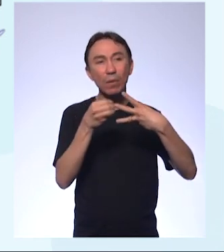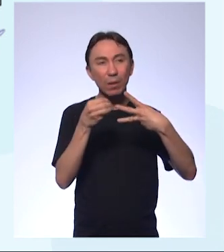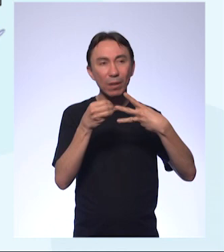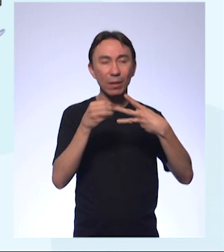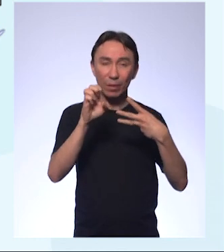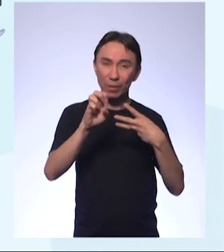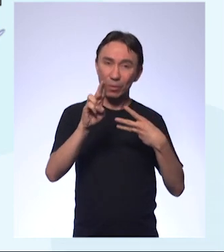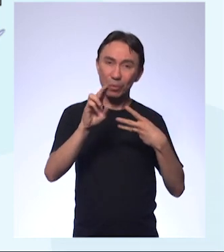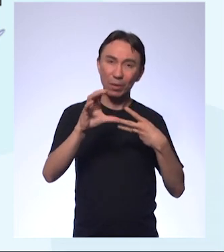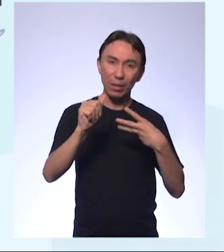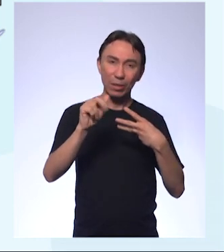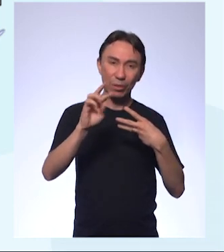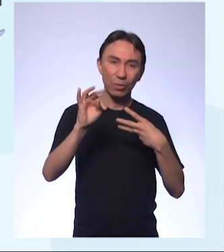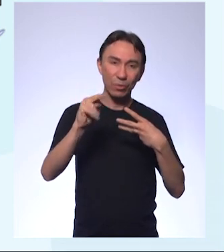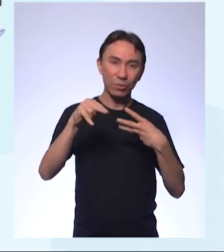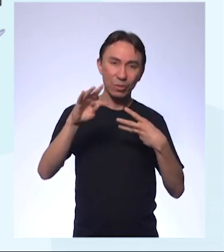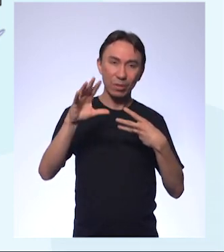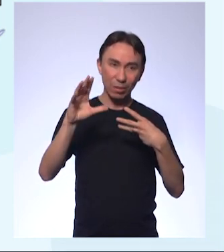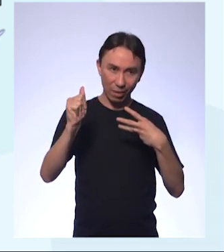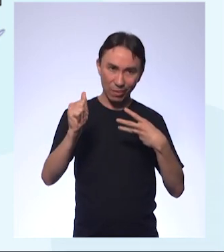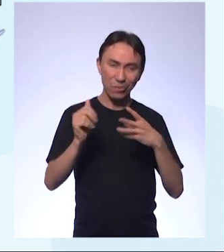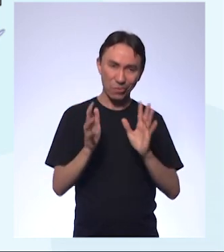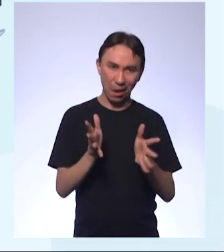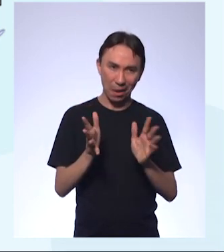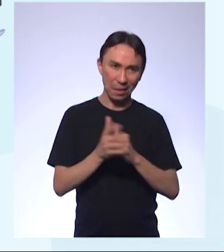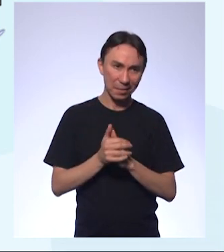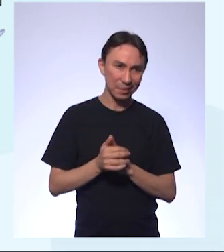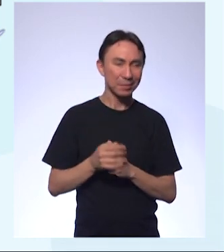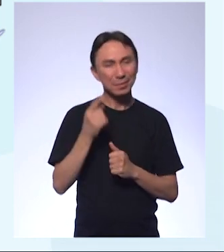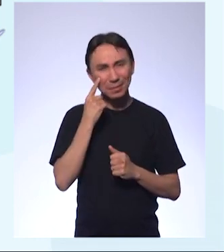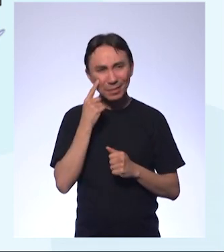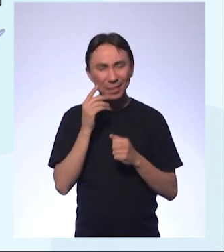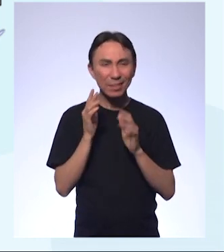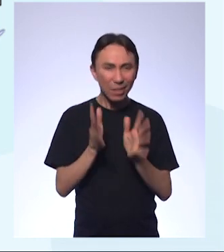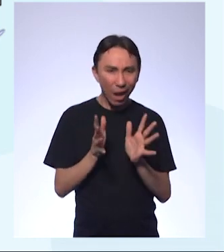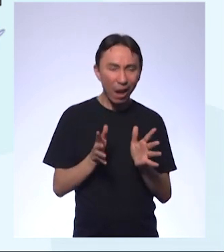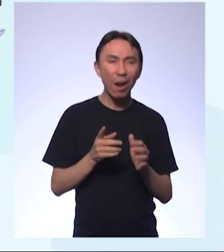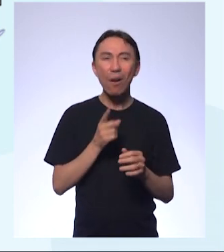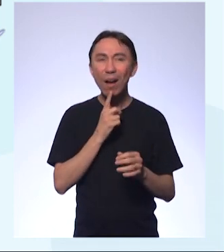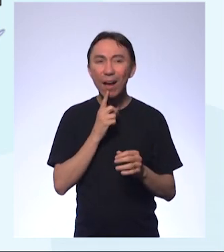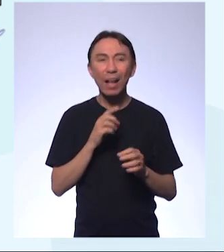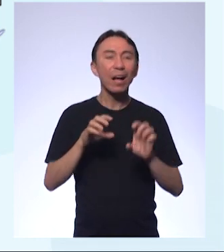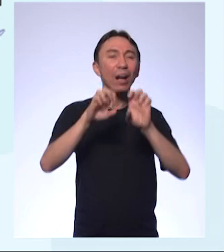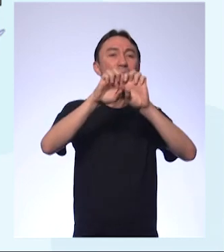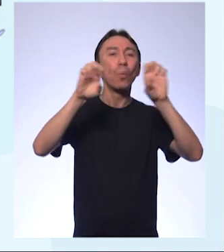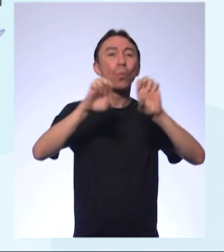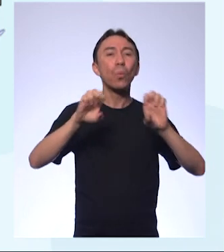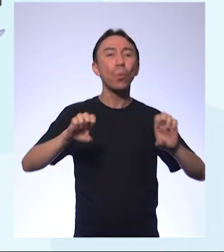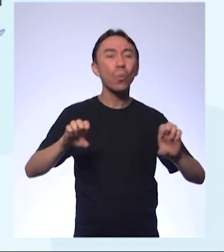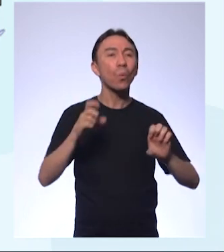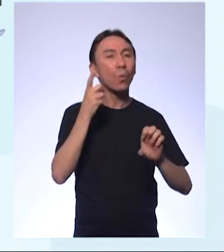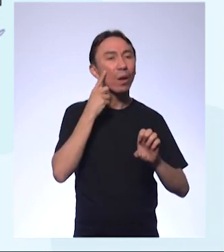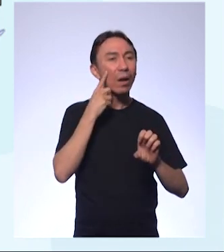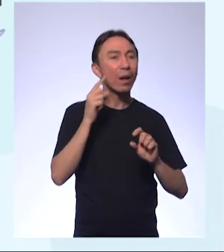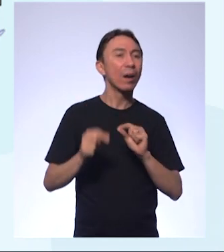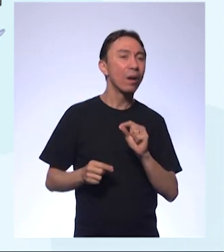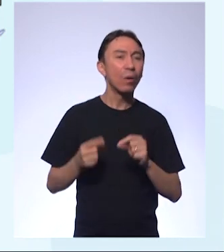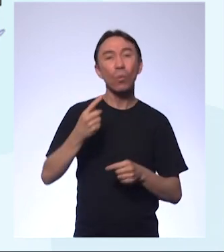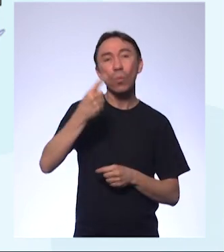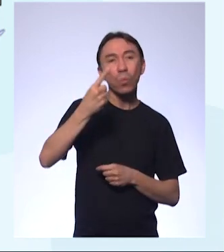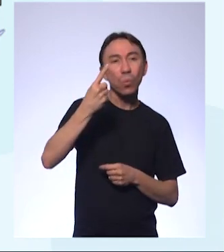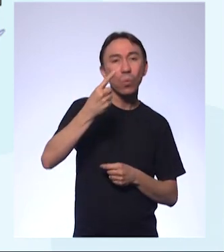aulas anteriores. Vocês devem estar lembrados, né? Então, vocês reconhecem quais são as estruturas indicadas pelos números